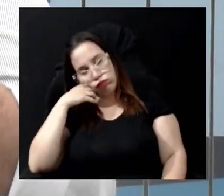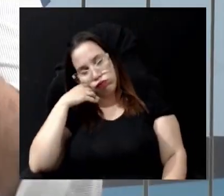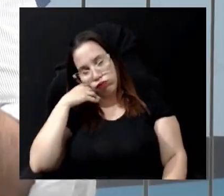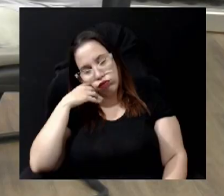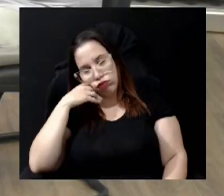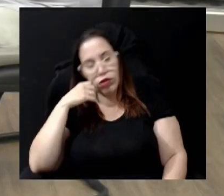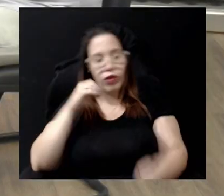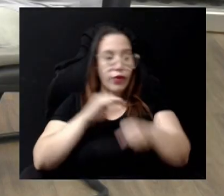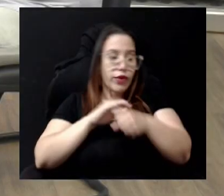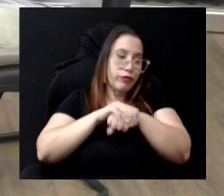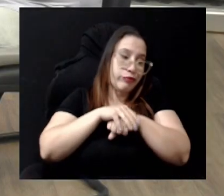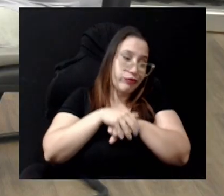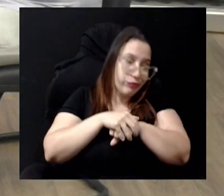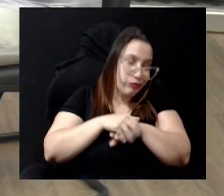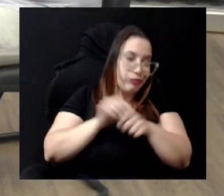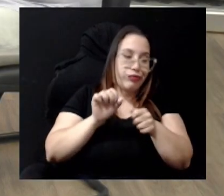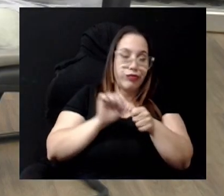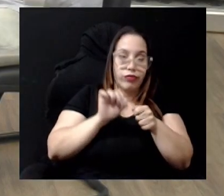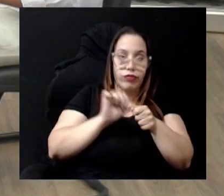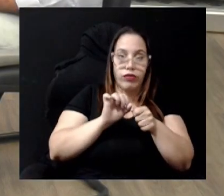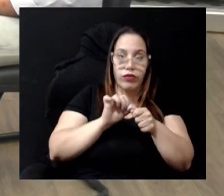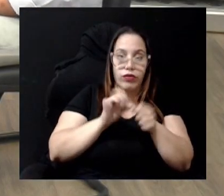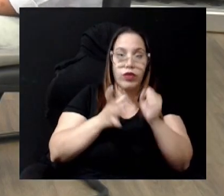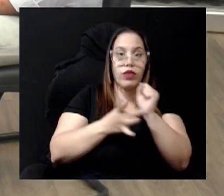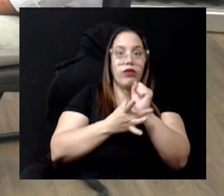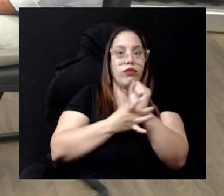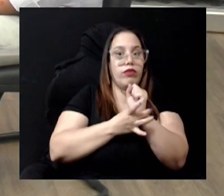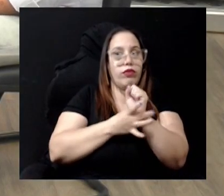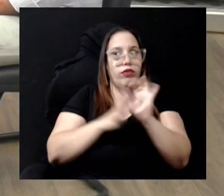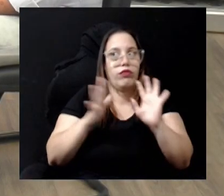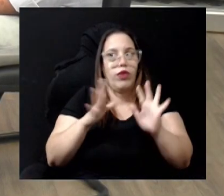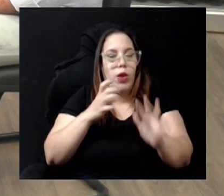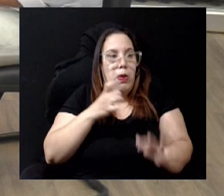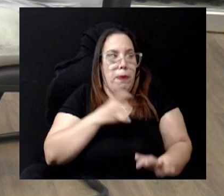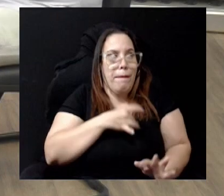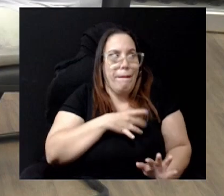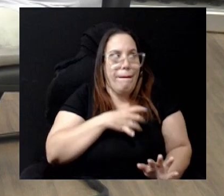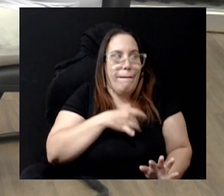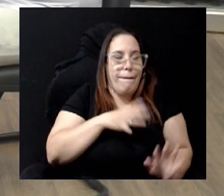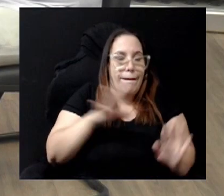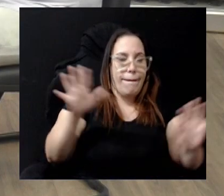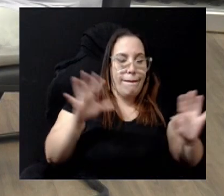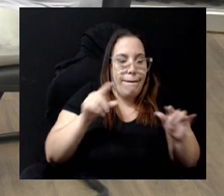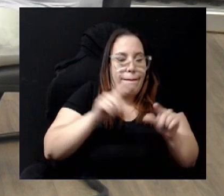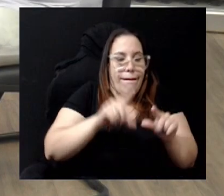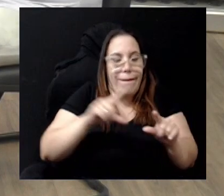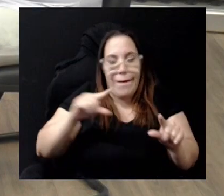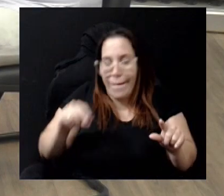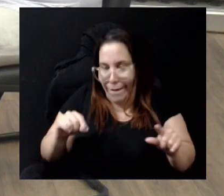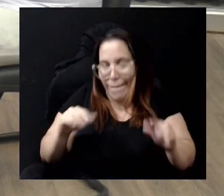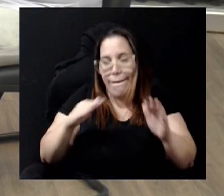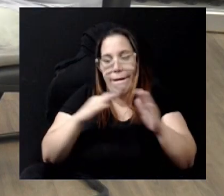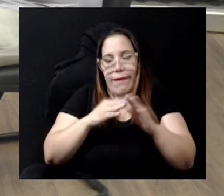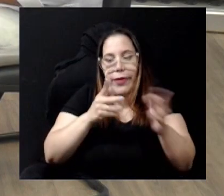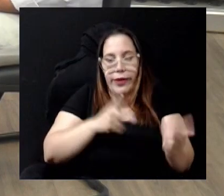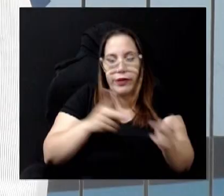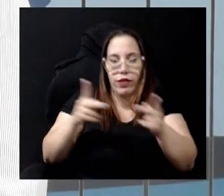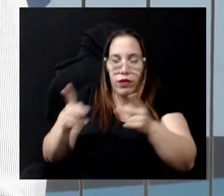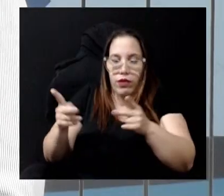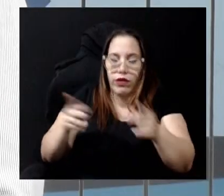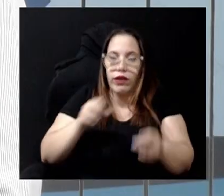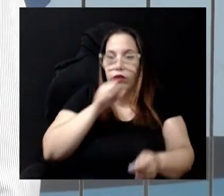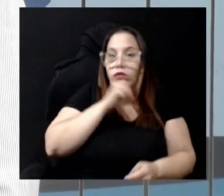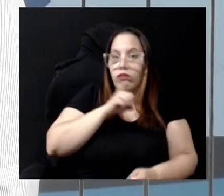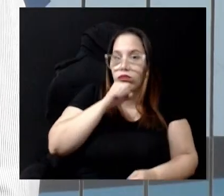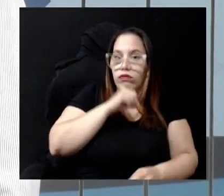vezes faz com que as pessoas tenham maior receio de deixar o seu lar para visitar idosos, para cuidar de